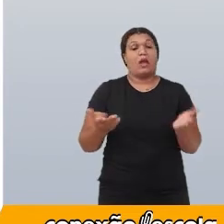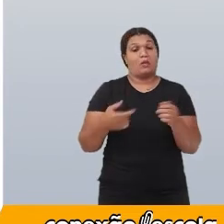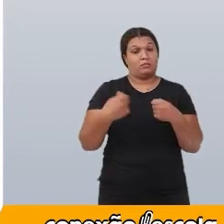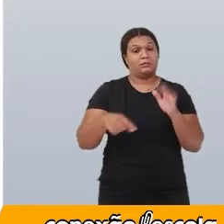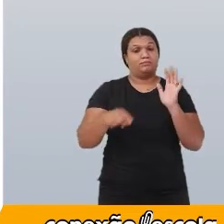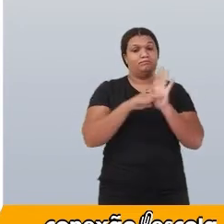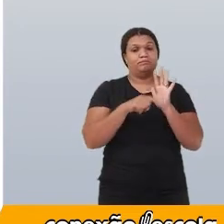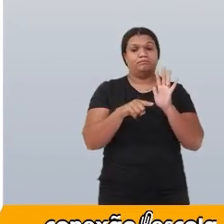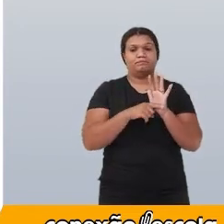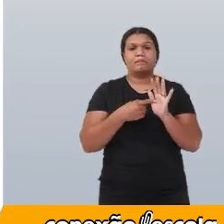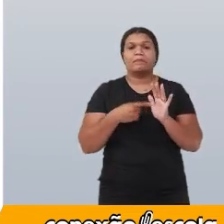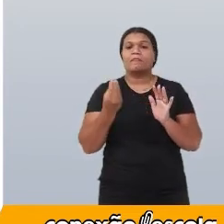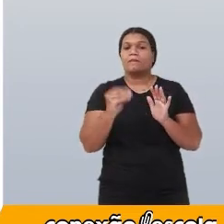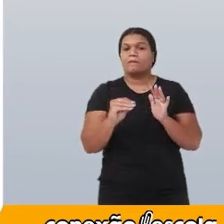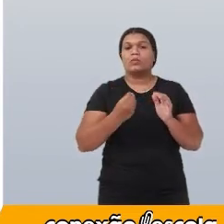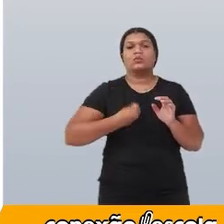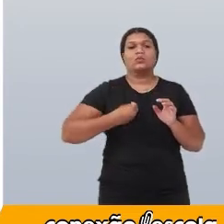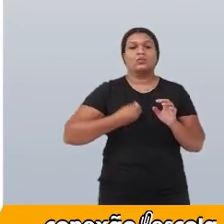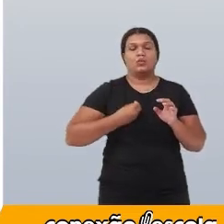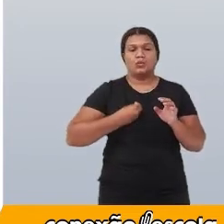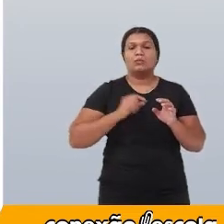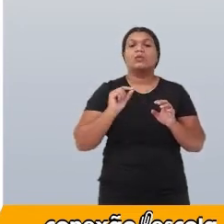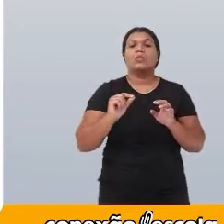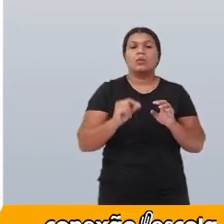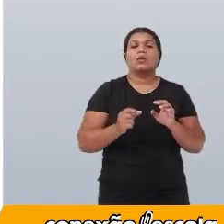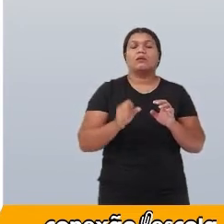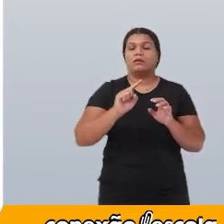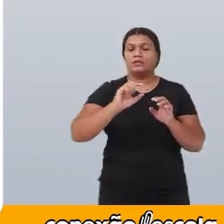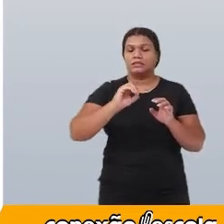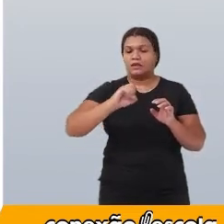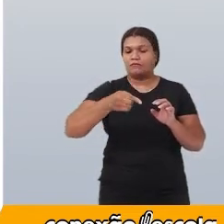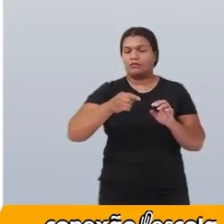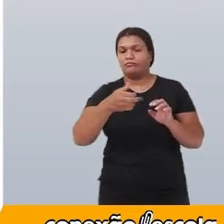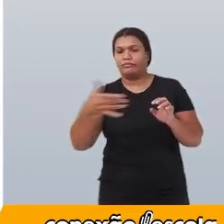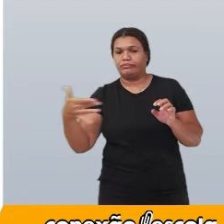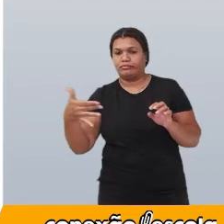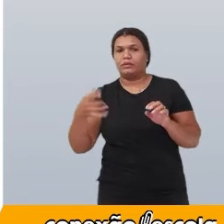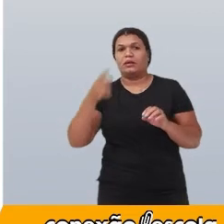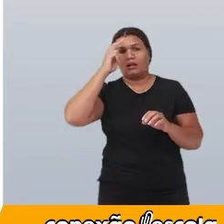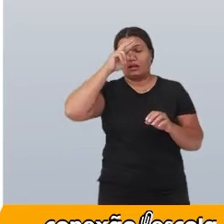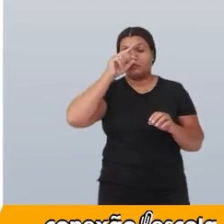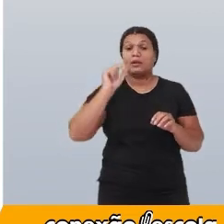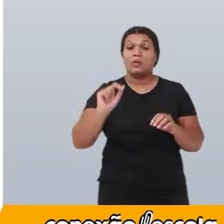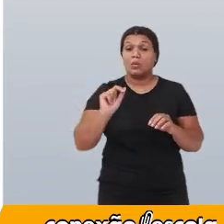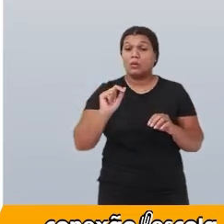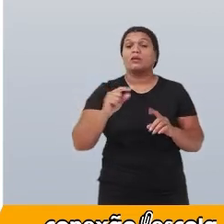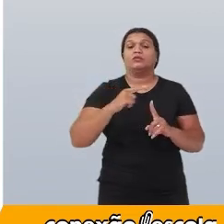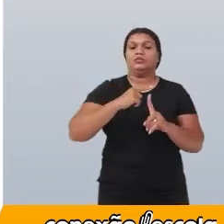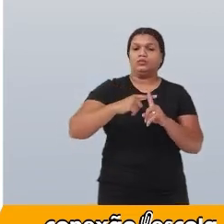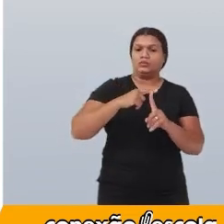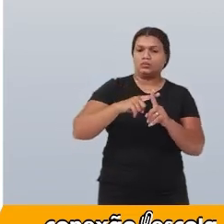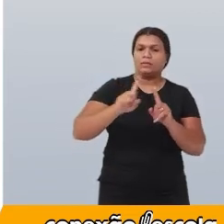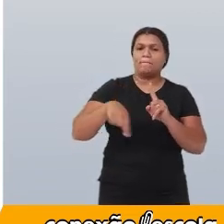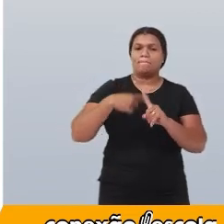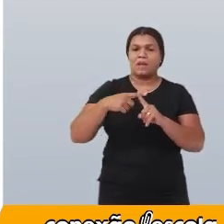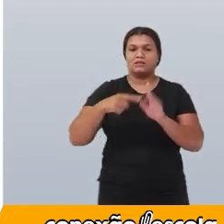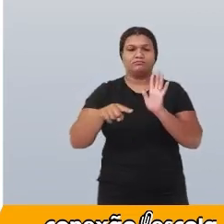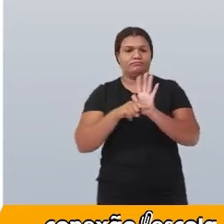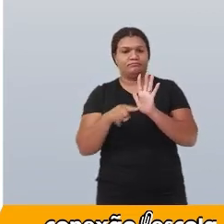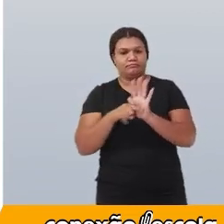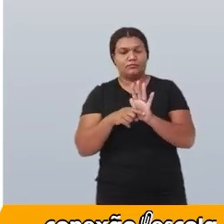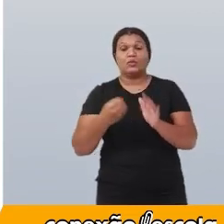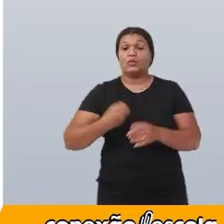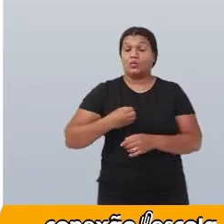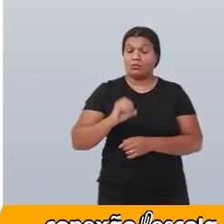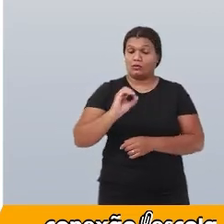subtração com números decimais. Lembrando que na adição e na subtração de números